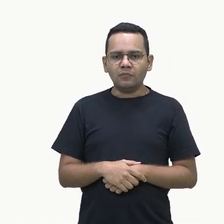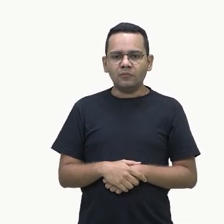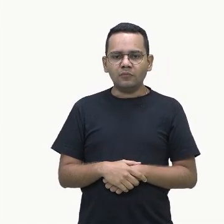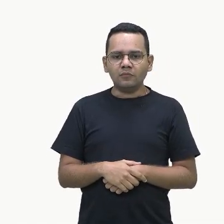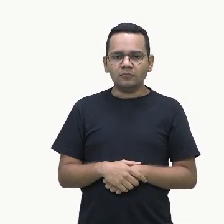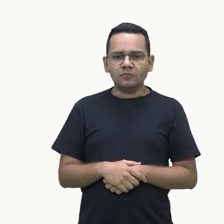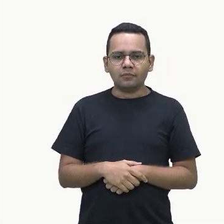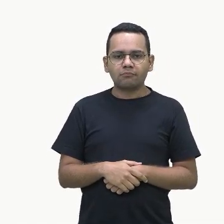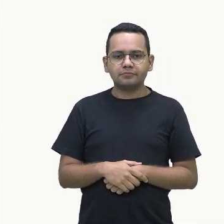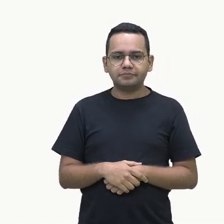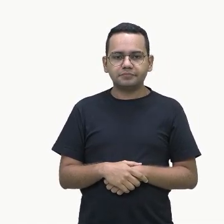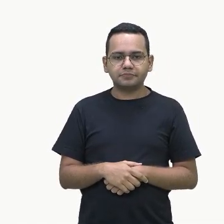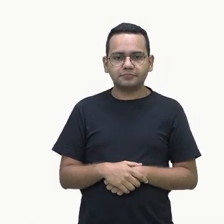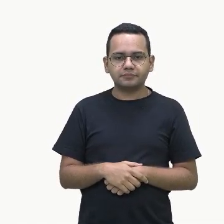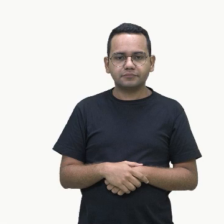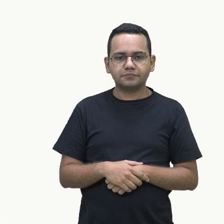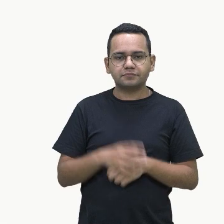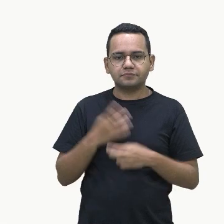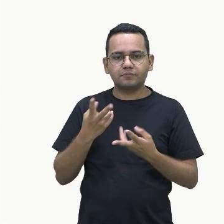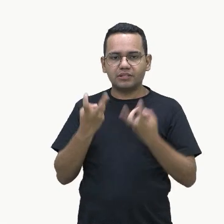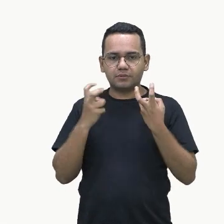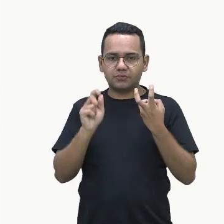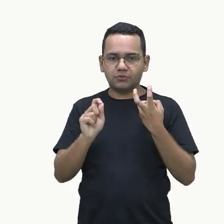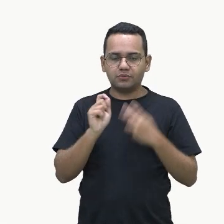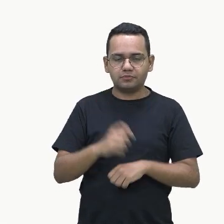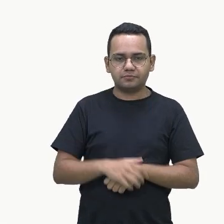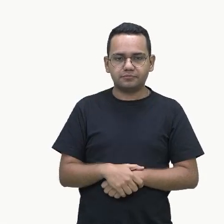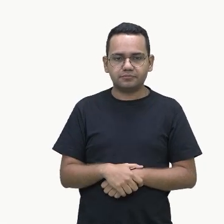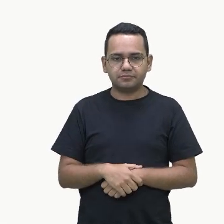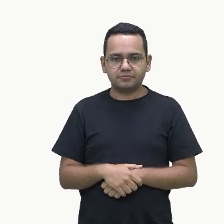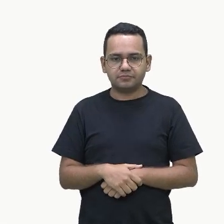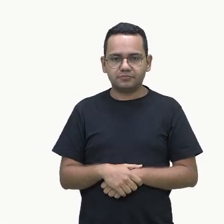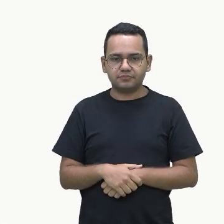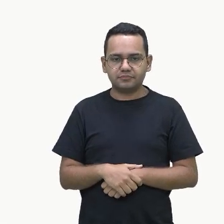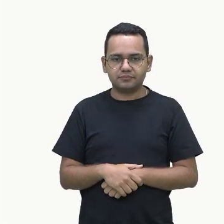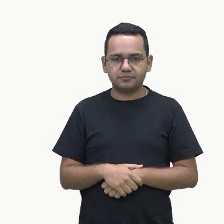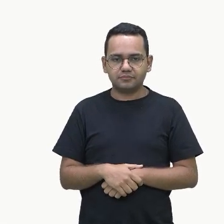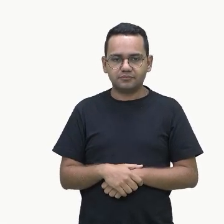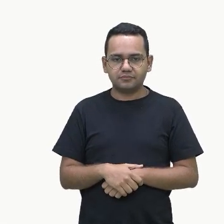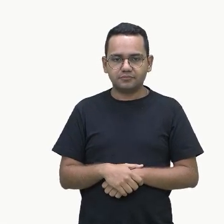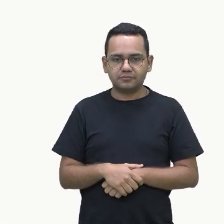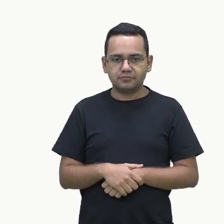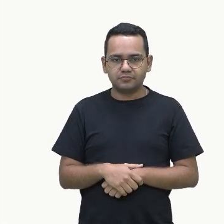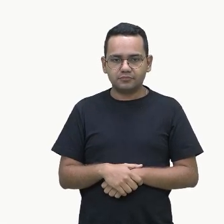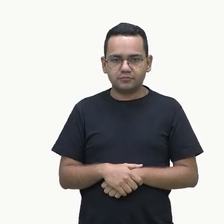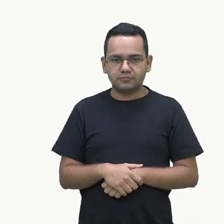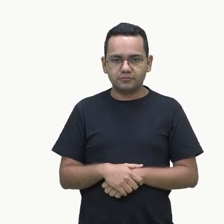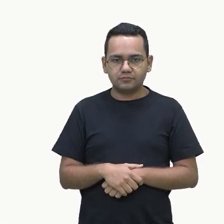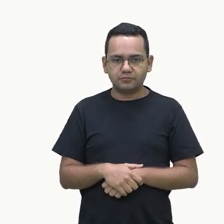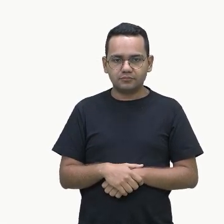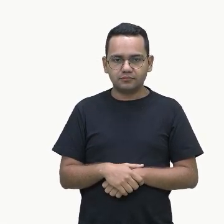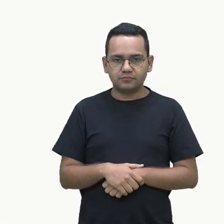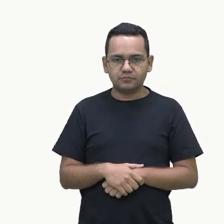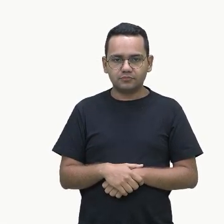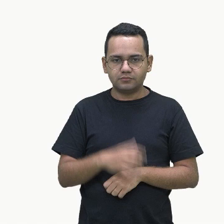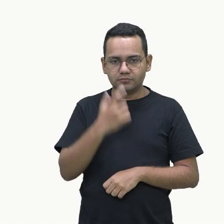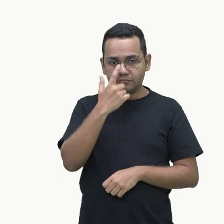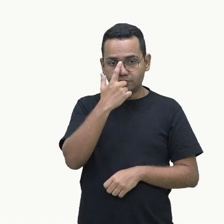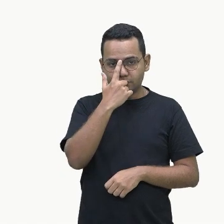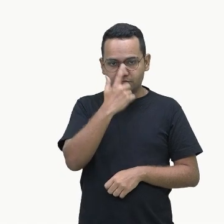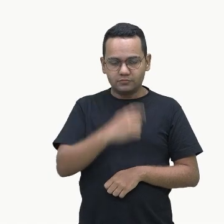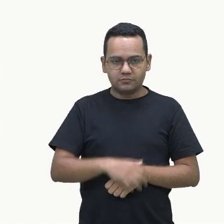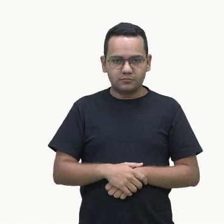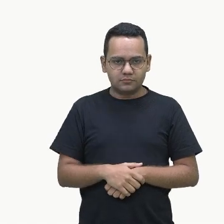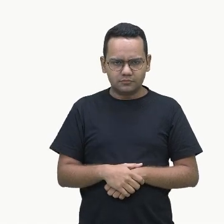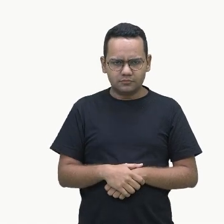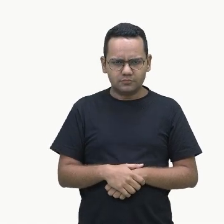que os outros dois lados do meu triângulo, ele né, são catetos,